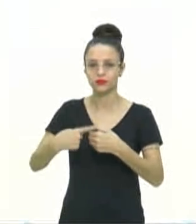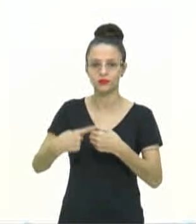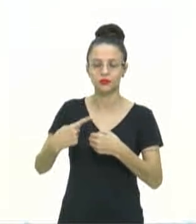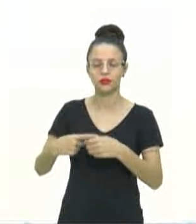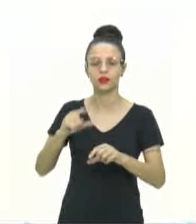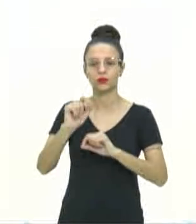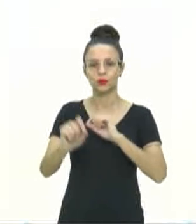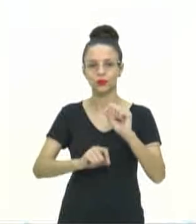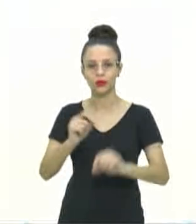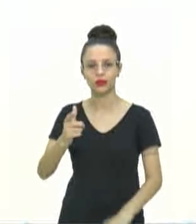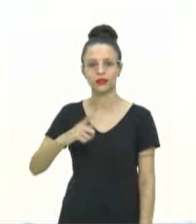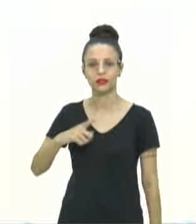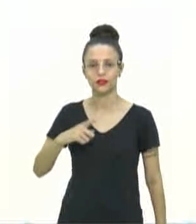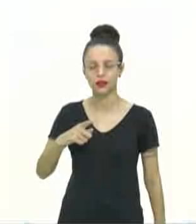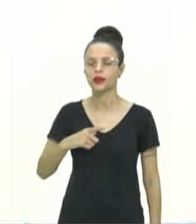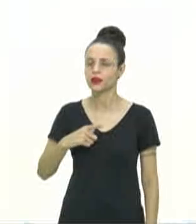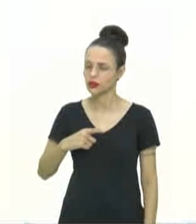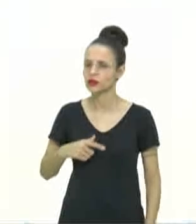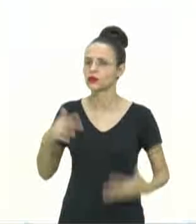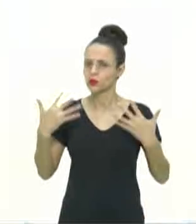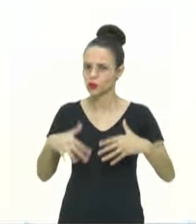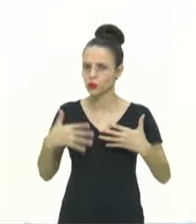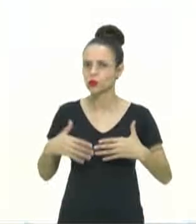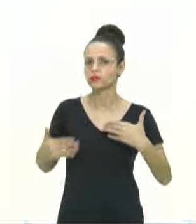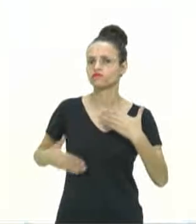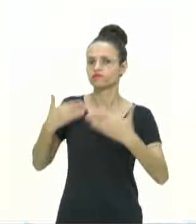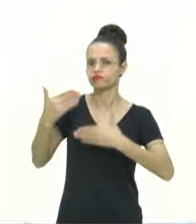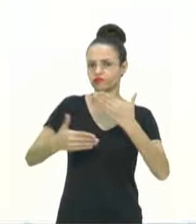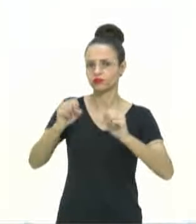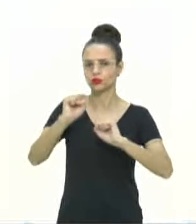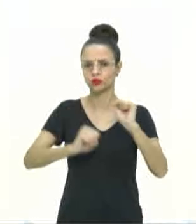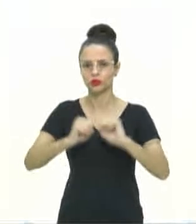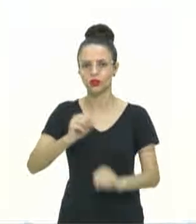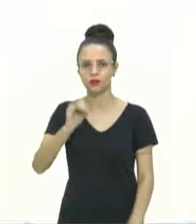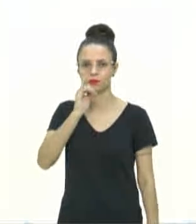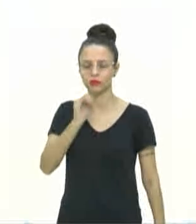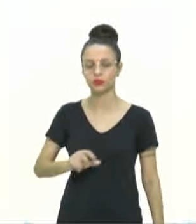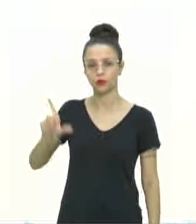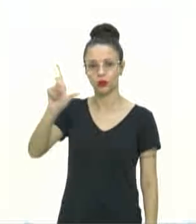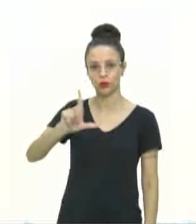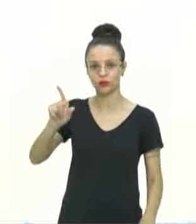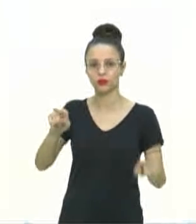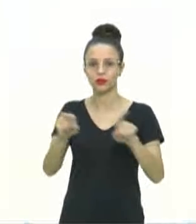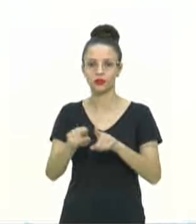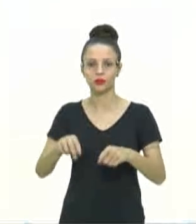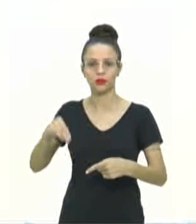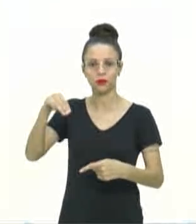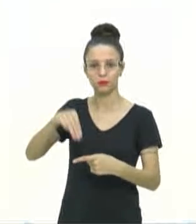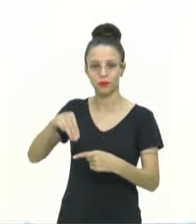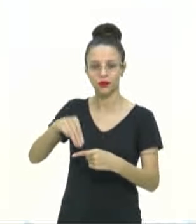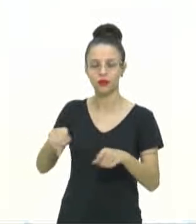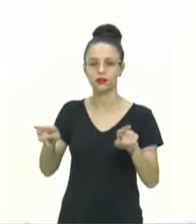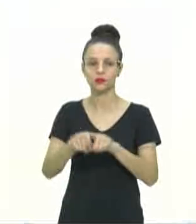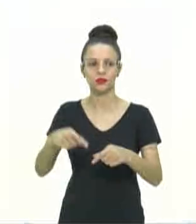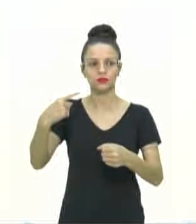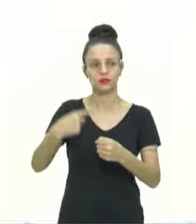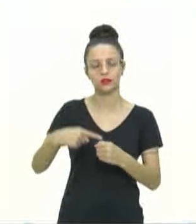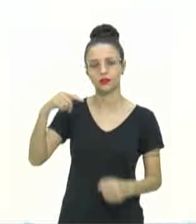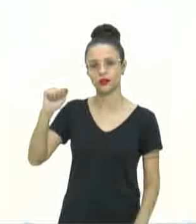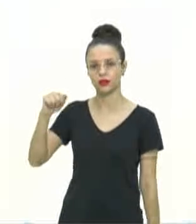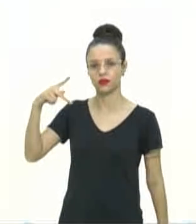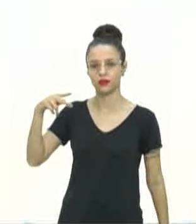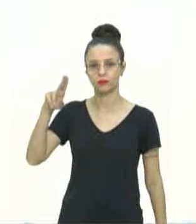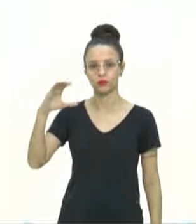apresentam um significativo desenvolvimento industrial, como Londrina e Maringá, Apucarana, por exemplo.